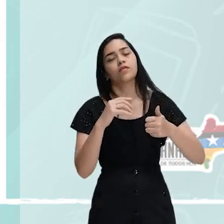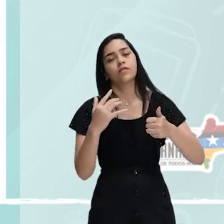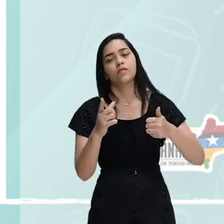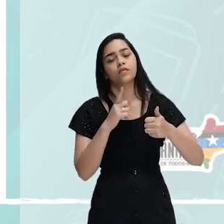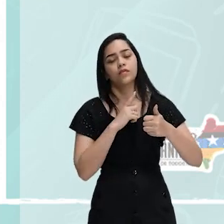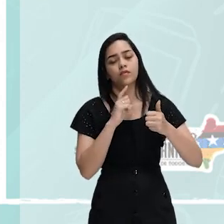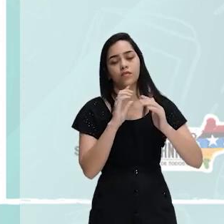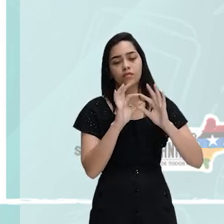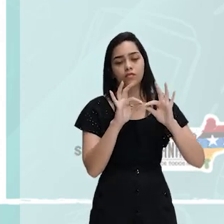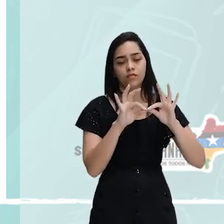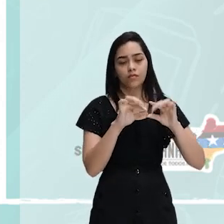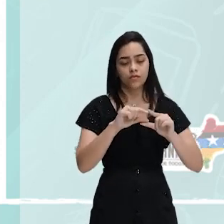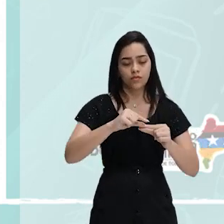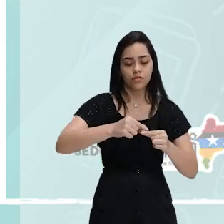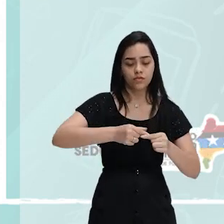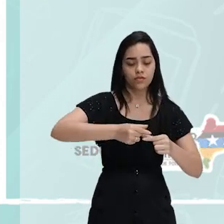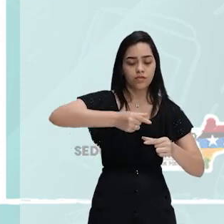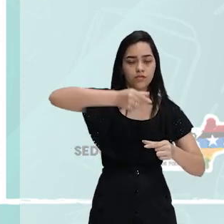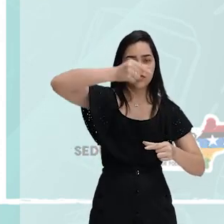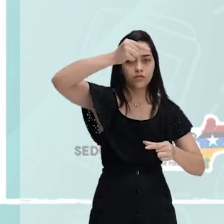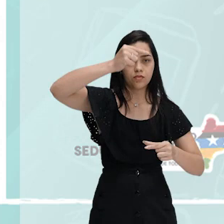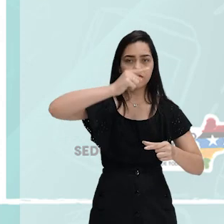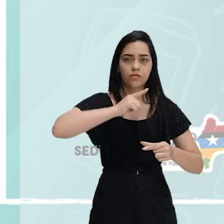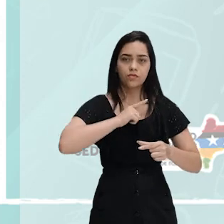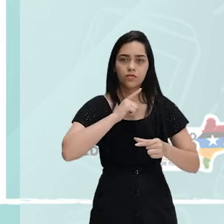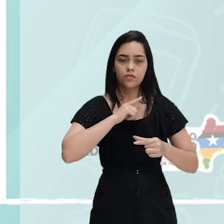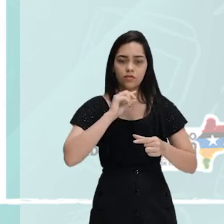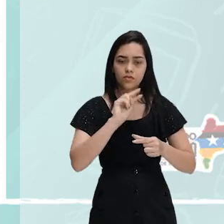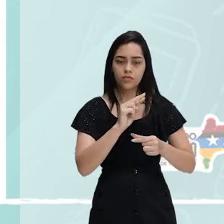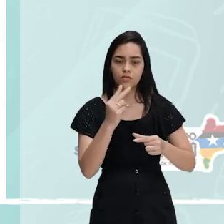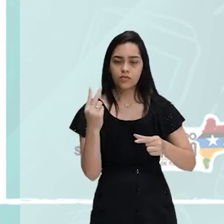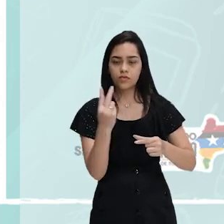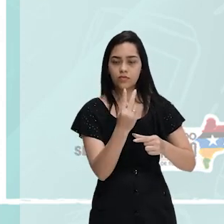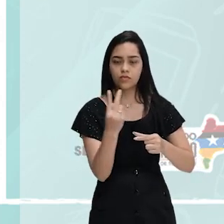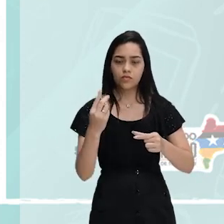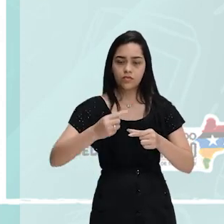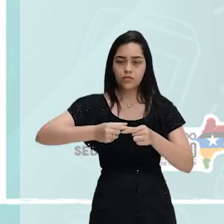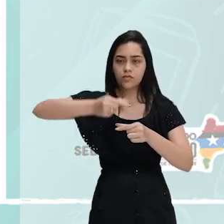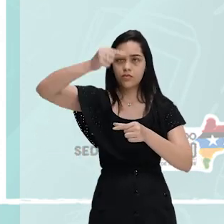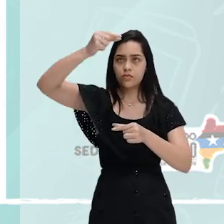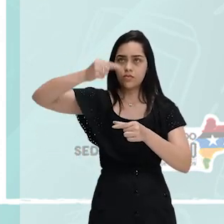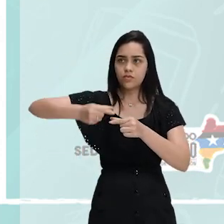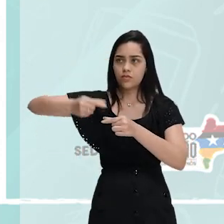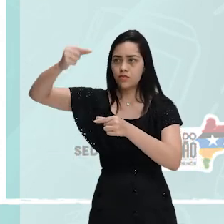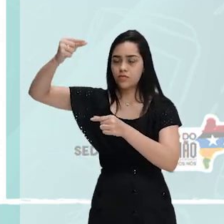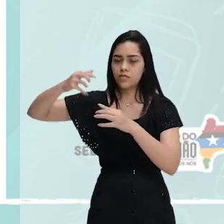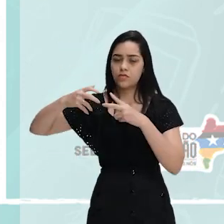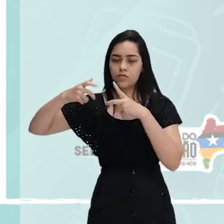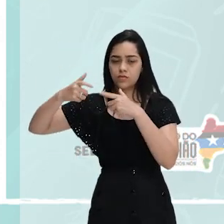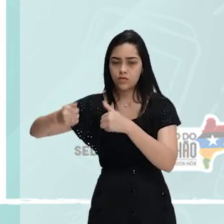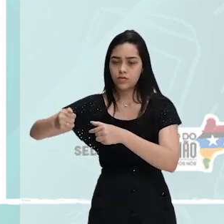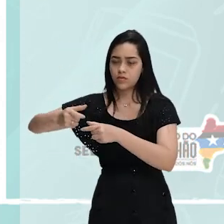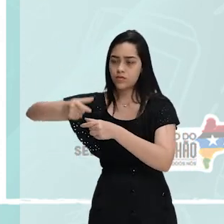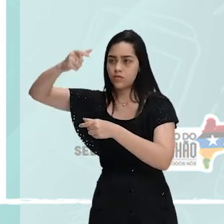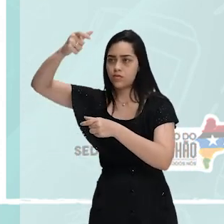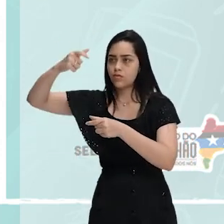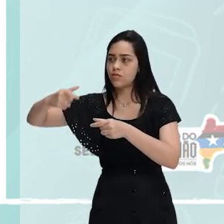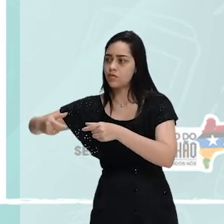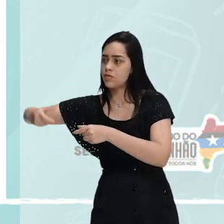estão unifilamentares, na fase S eles sofrem duplicação e no final da G2 todos os cromossomos